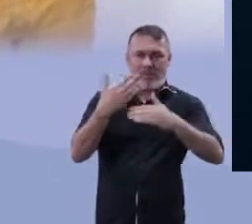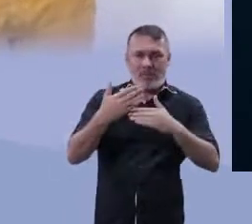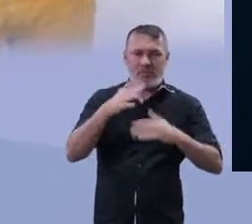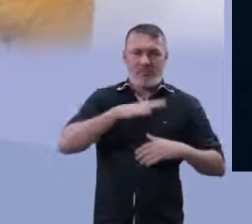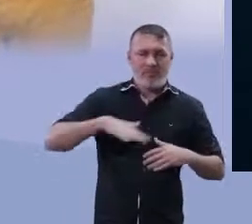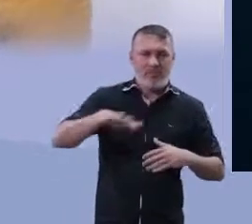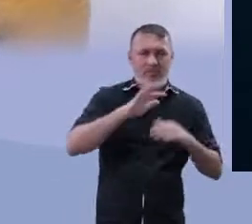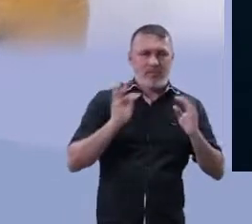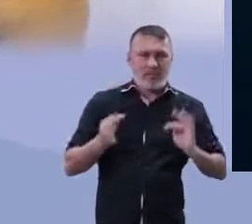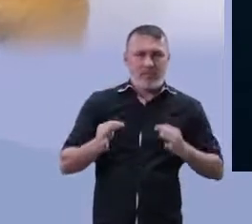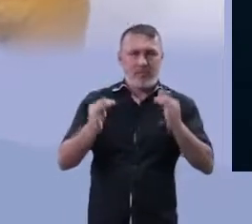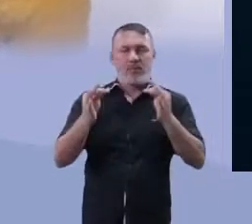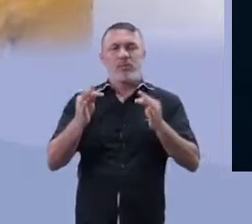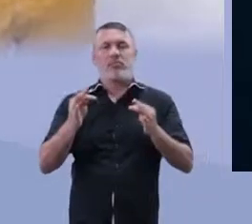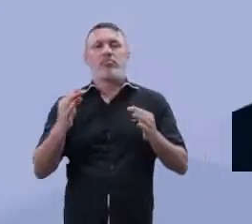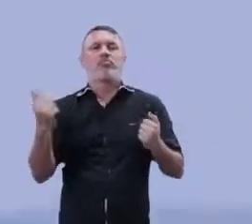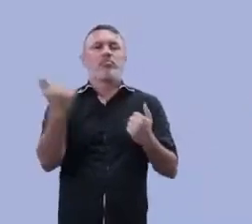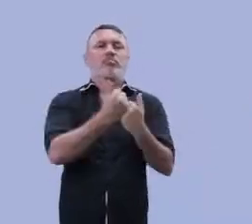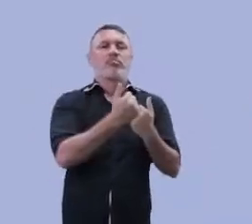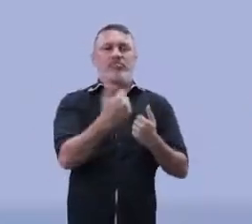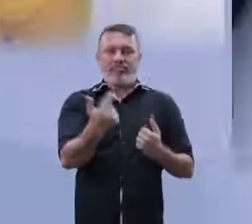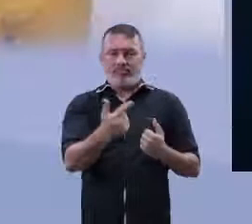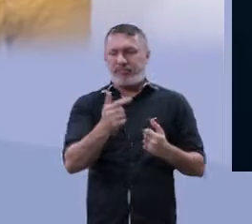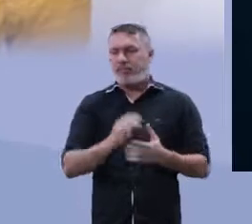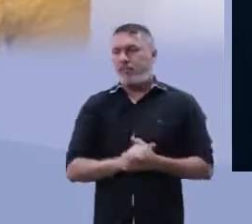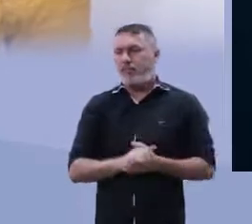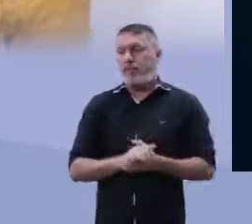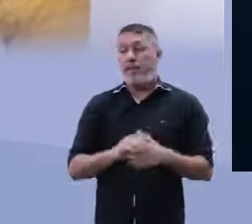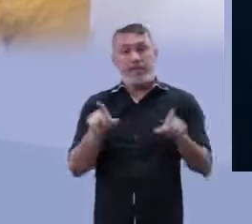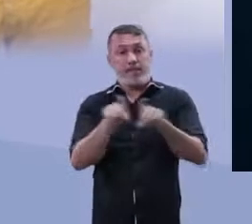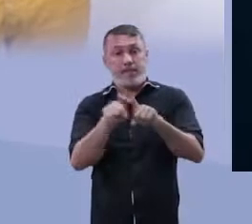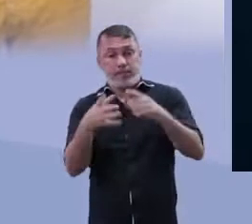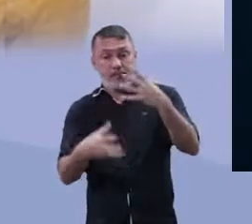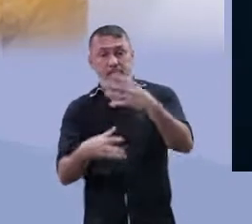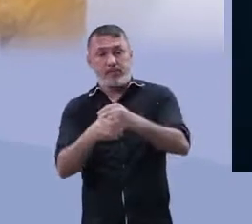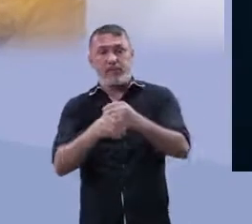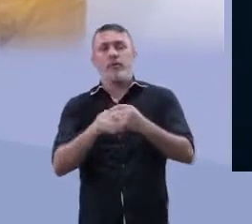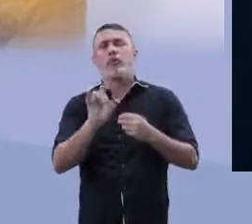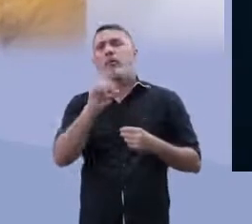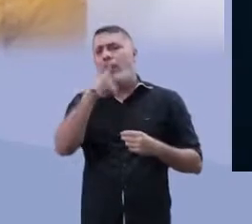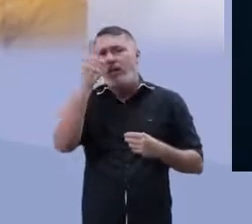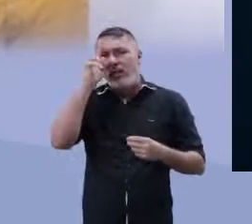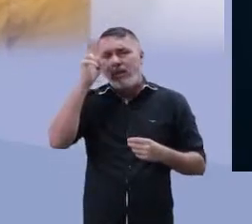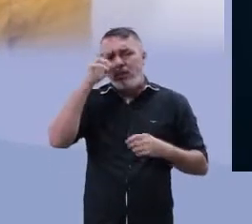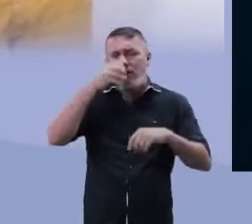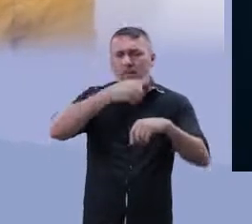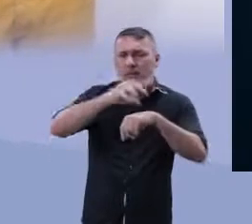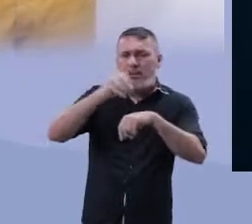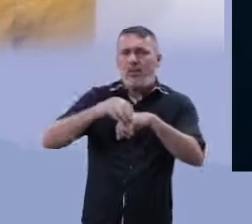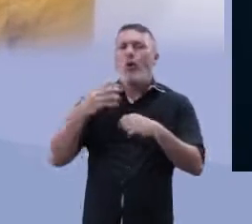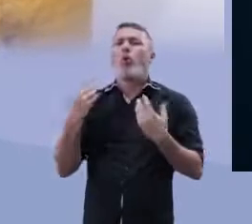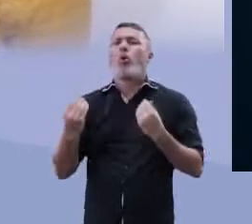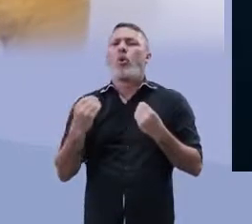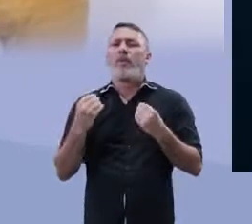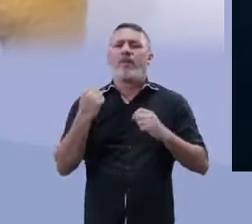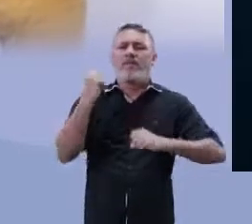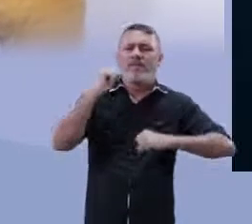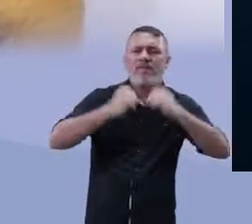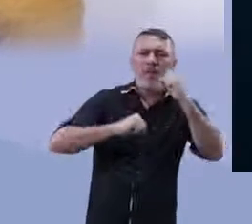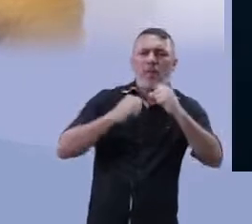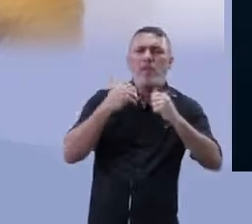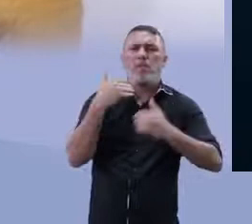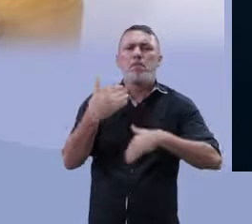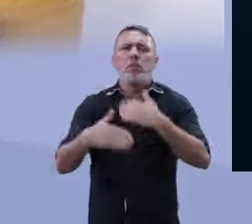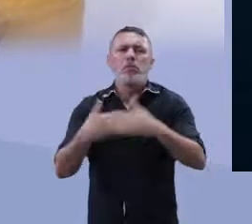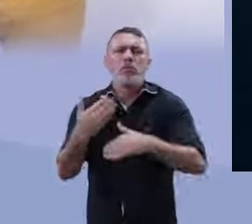seu desenvolvimento tecnológico para a entrada dessas empresas. Relembrando, né, que quando nós falamos, né, desse processo de produção, a gente